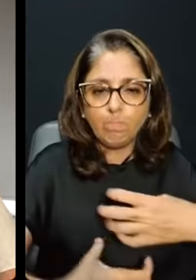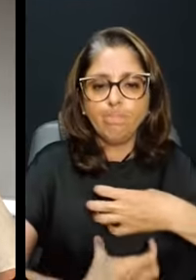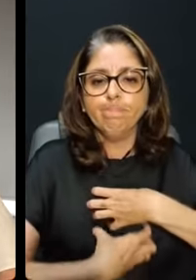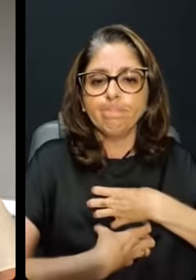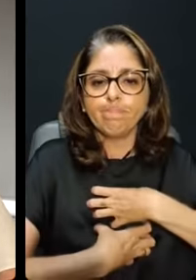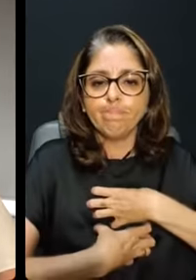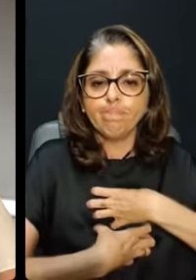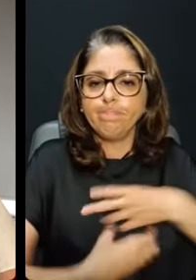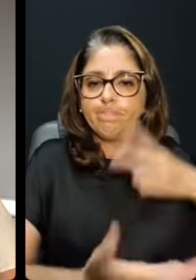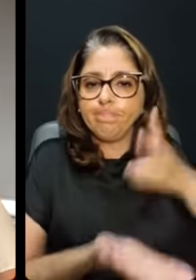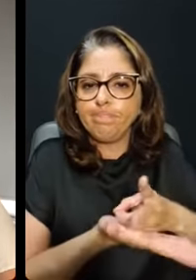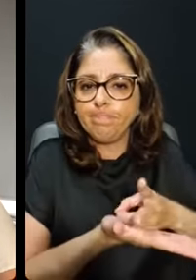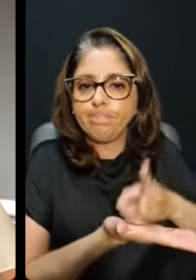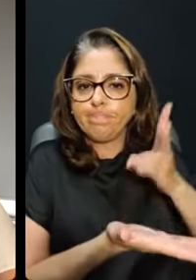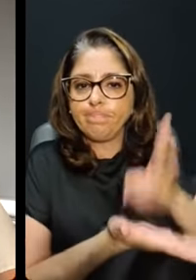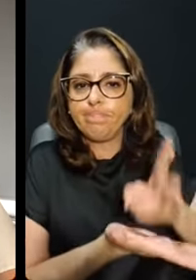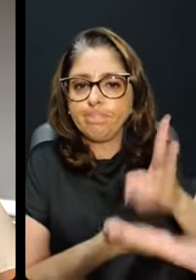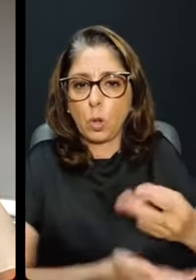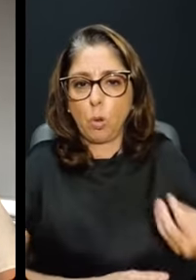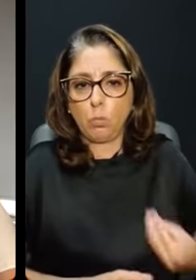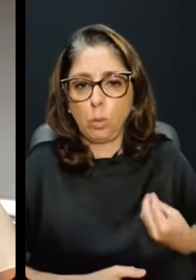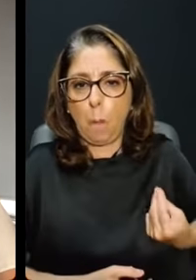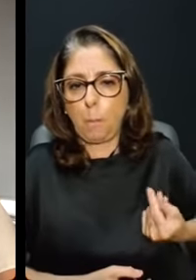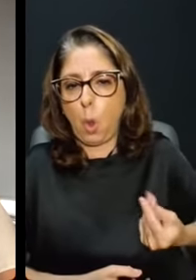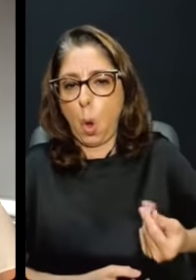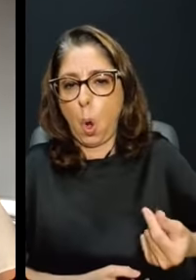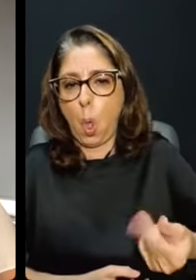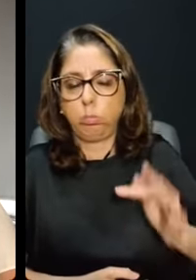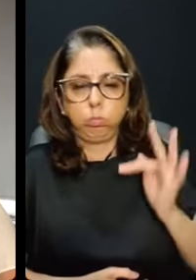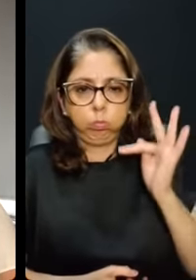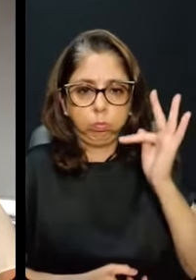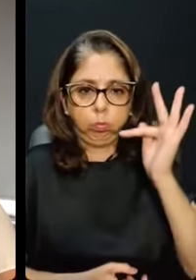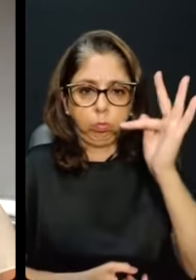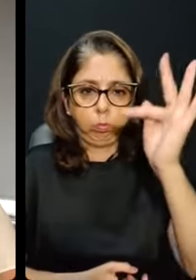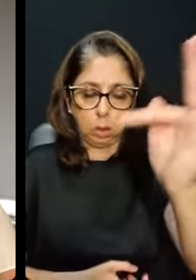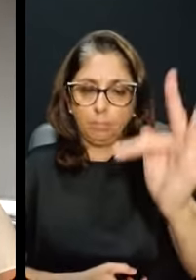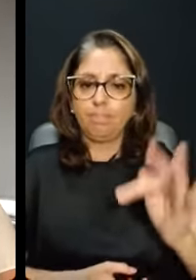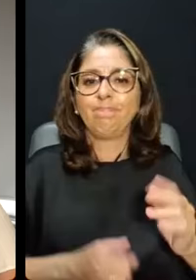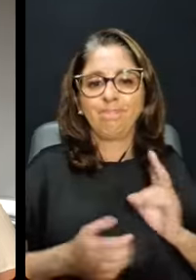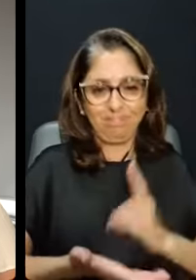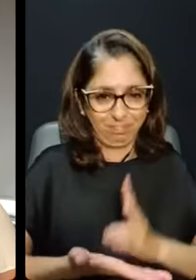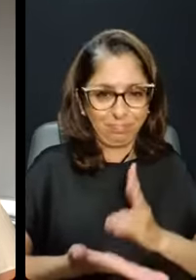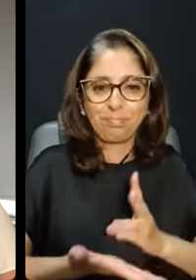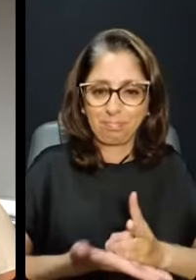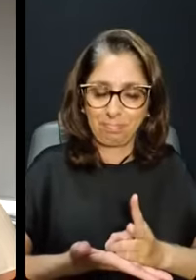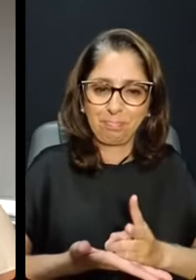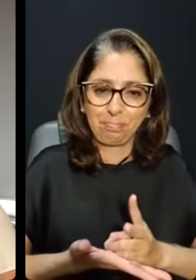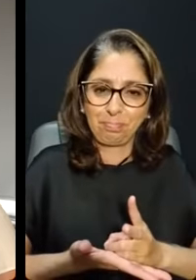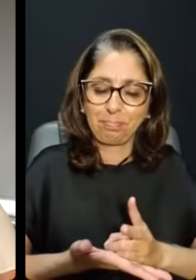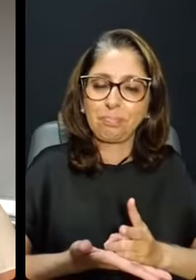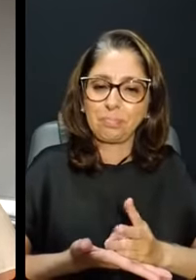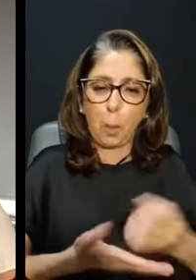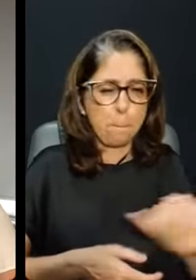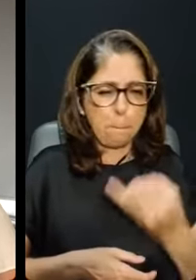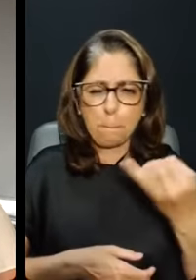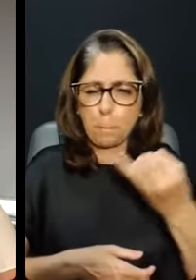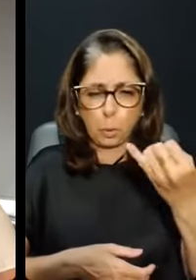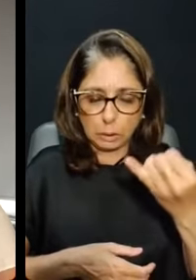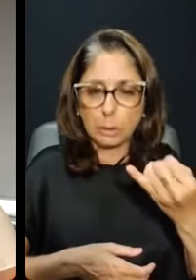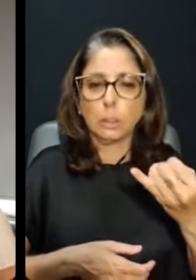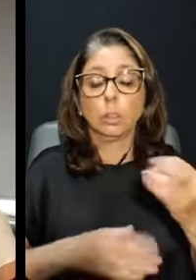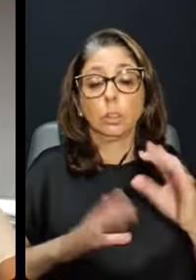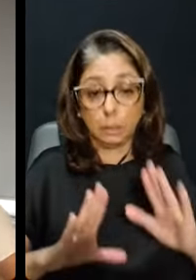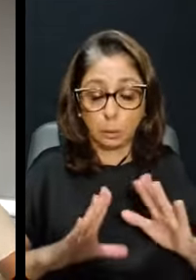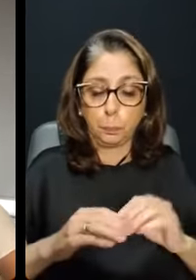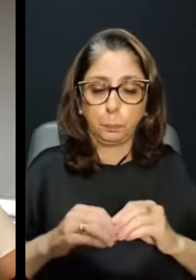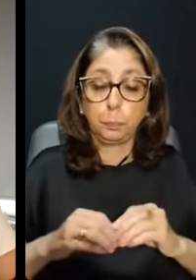legado do que ela aprendeu ao longo desse processo. E foi muito interessante. E assim, a gente também levava cadeira de rodas para fazer teste.